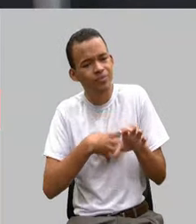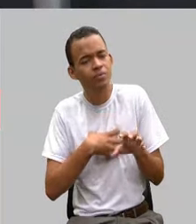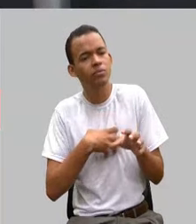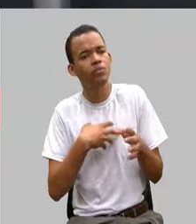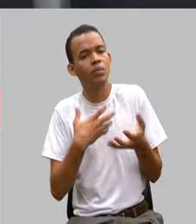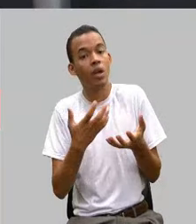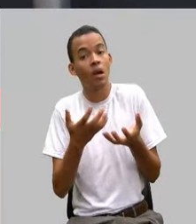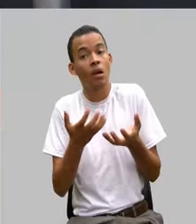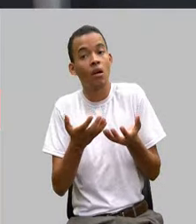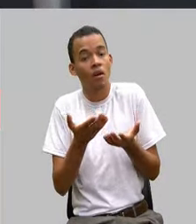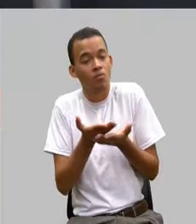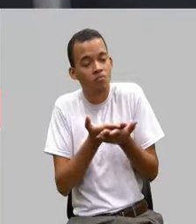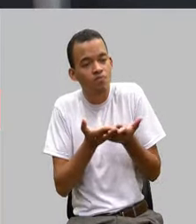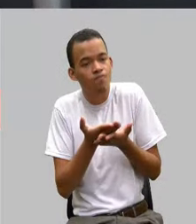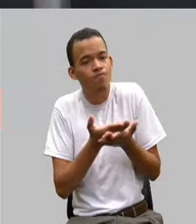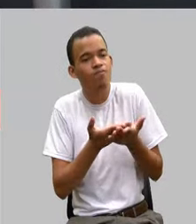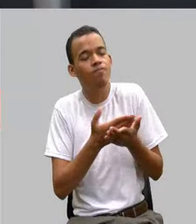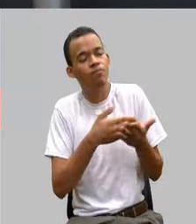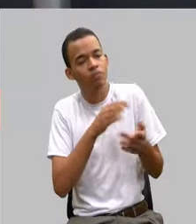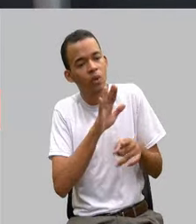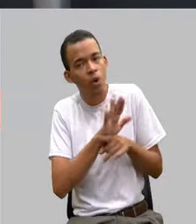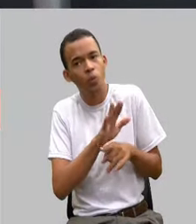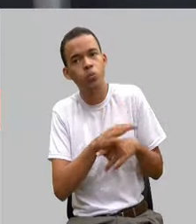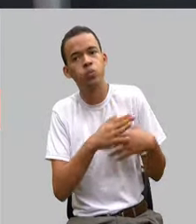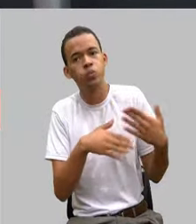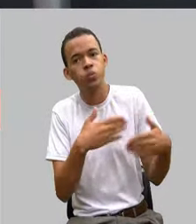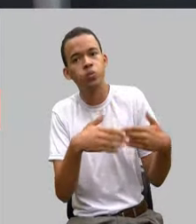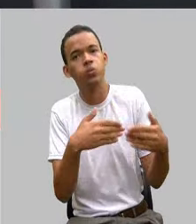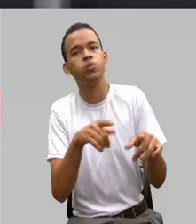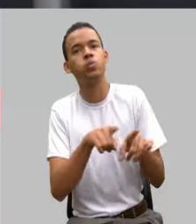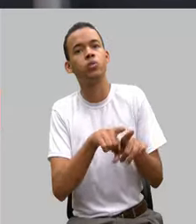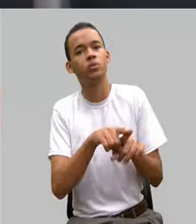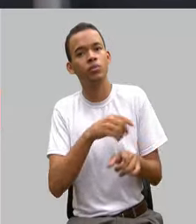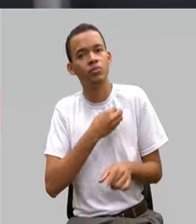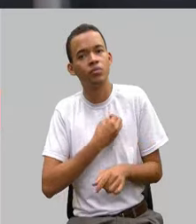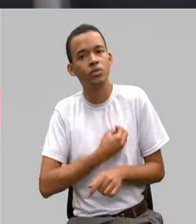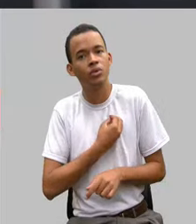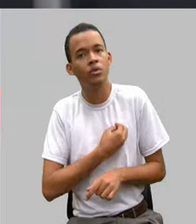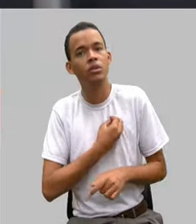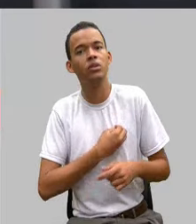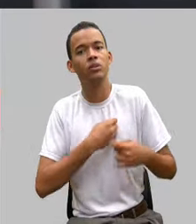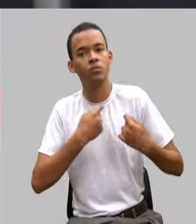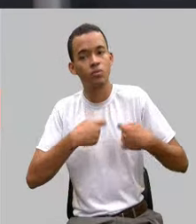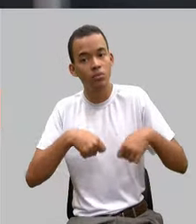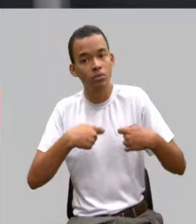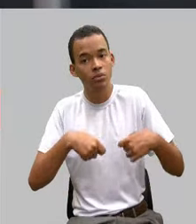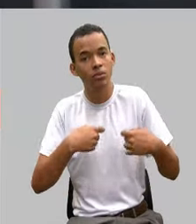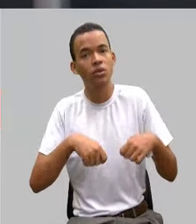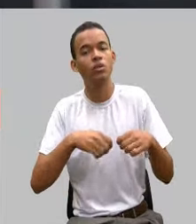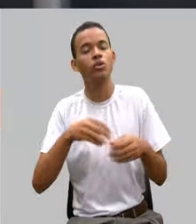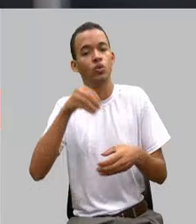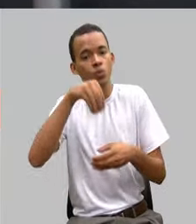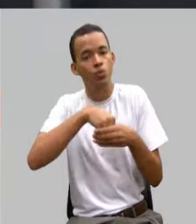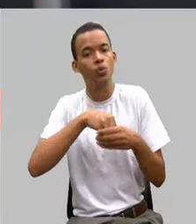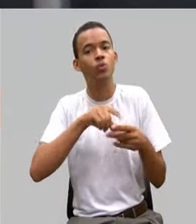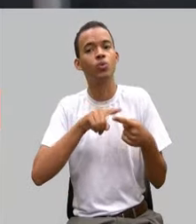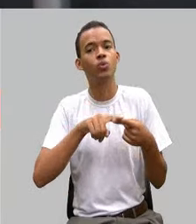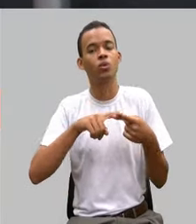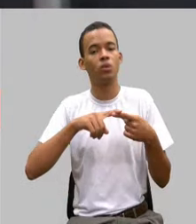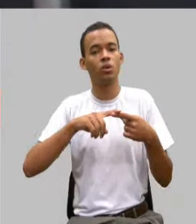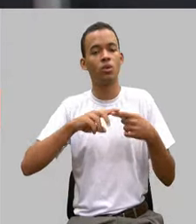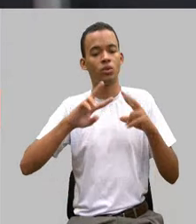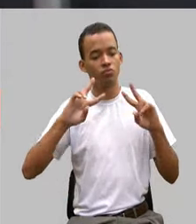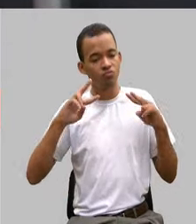tratamento paliativo com dignidade assim como viver deve comportar dignidade o final da